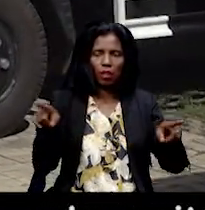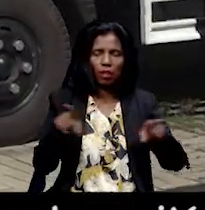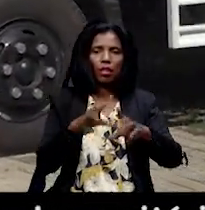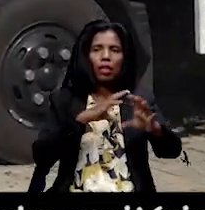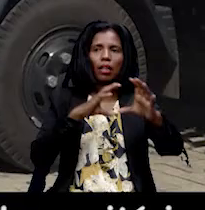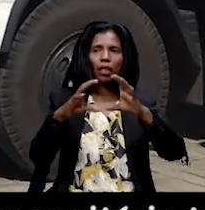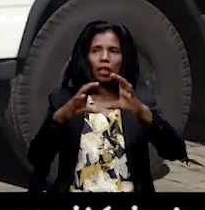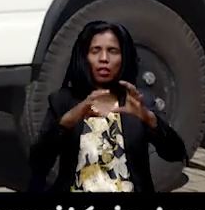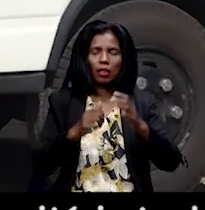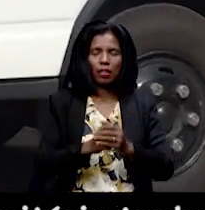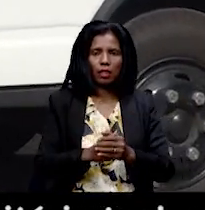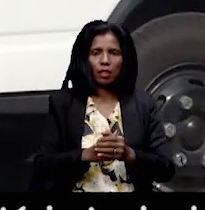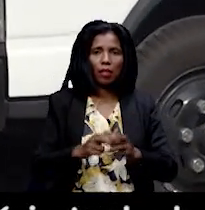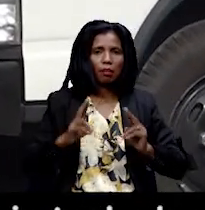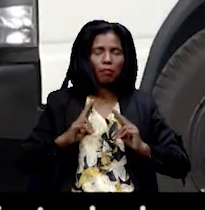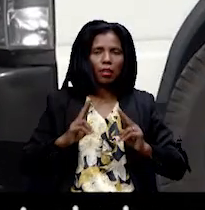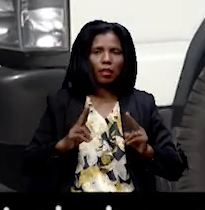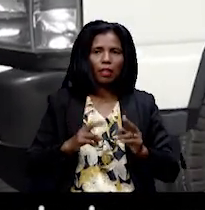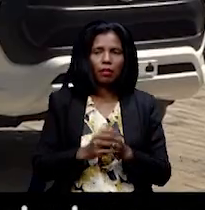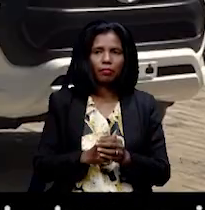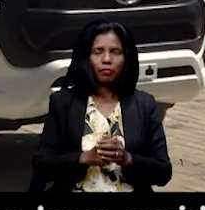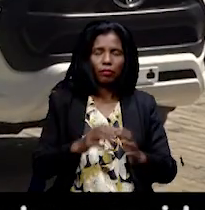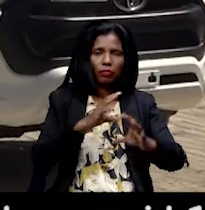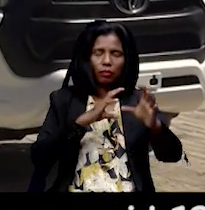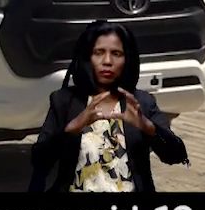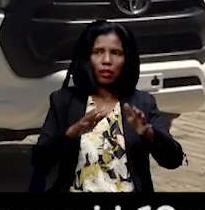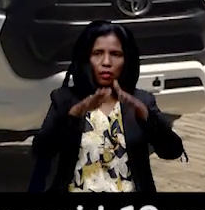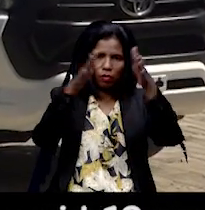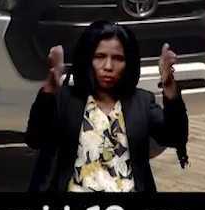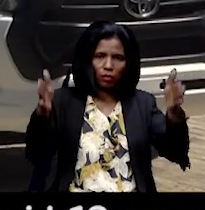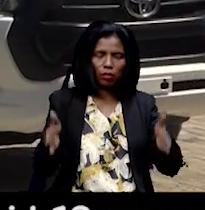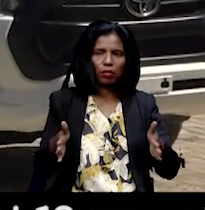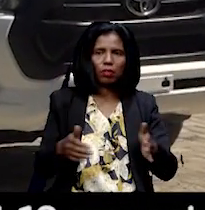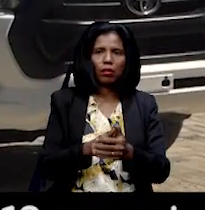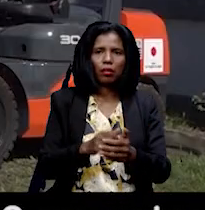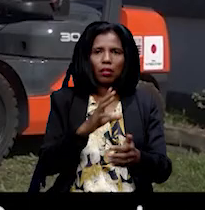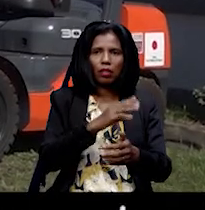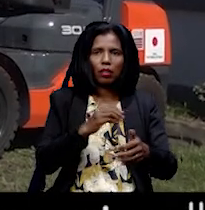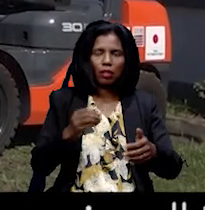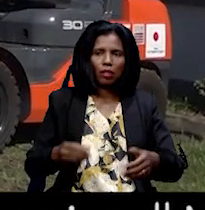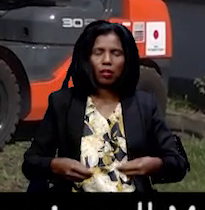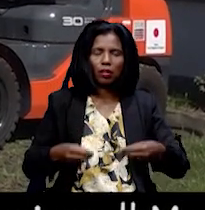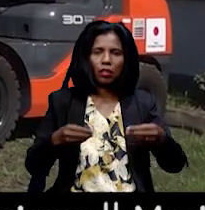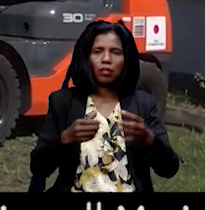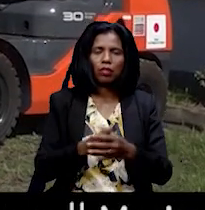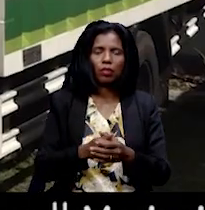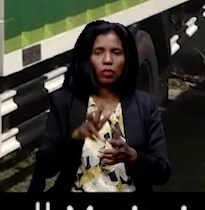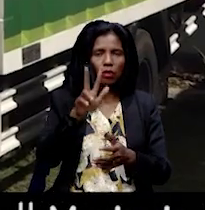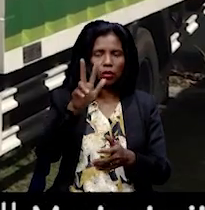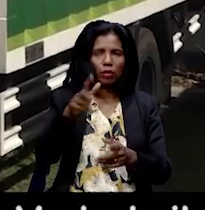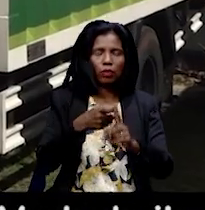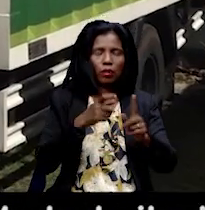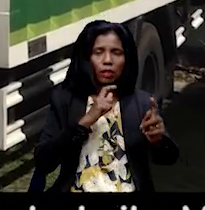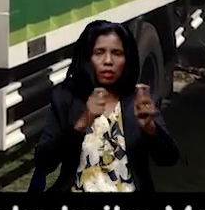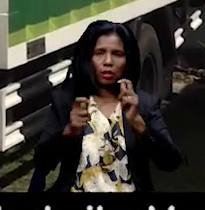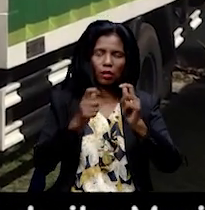careta corrente Maliri, careta trek box tolo, mini trek box walo, no forklift tolo, Russi